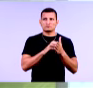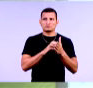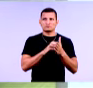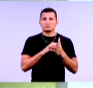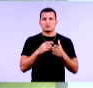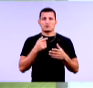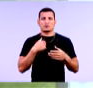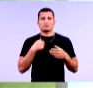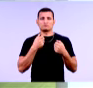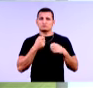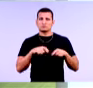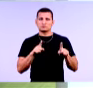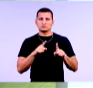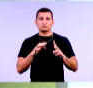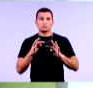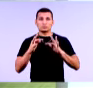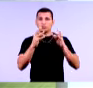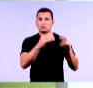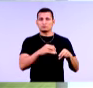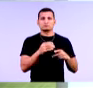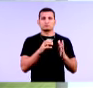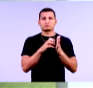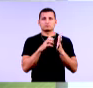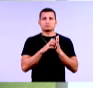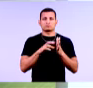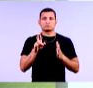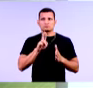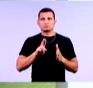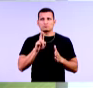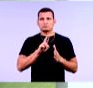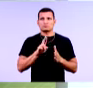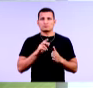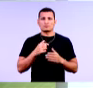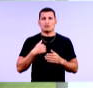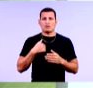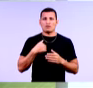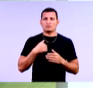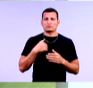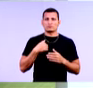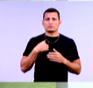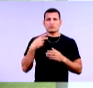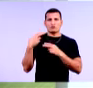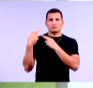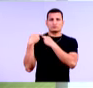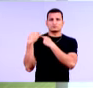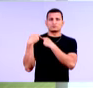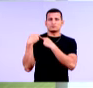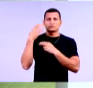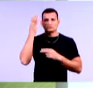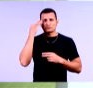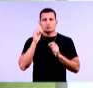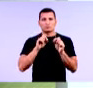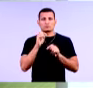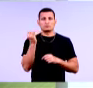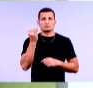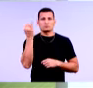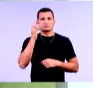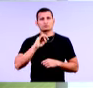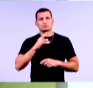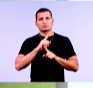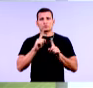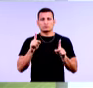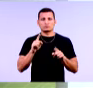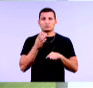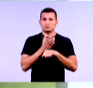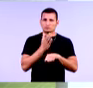não preciso definir todas elas, né? Isso aí é função nossa saber o que é importante ou não. A gente chama esse